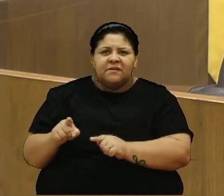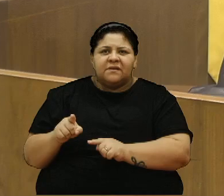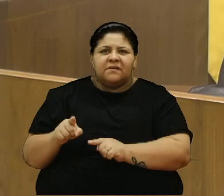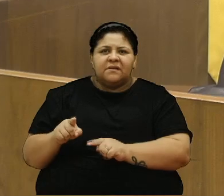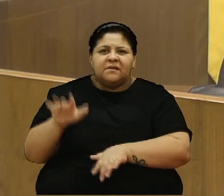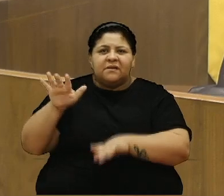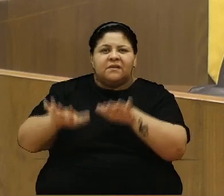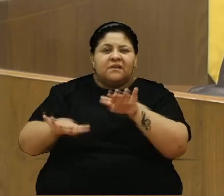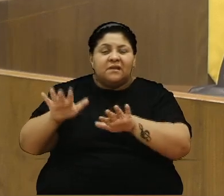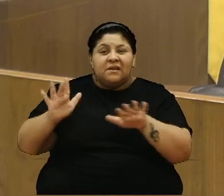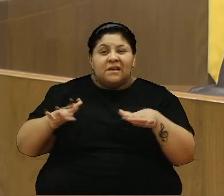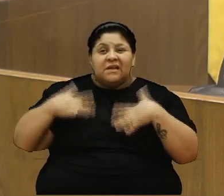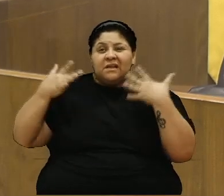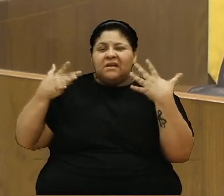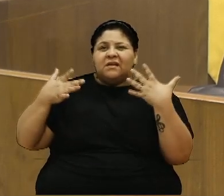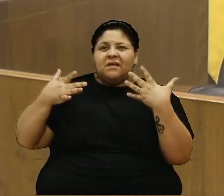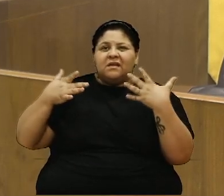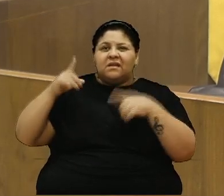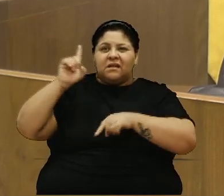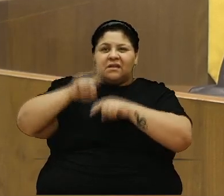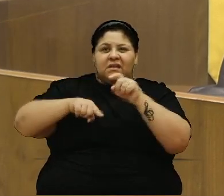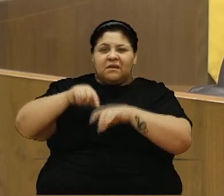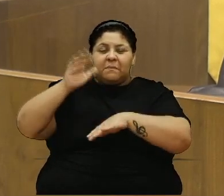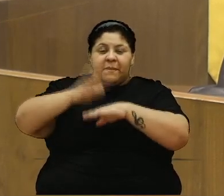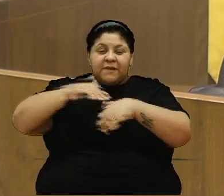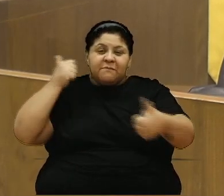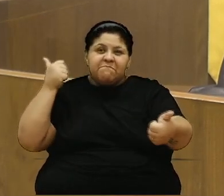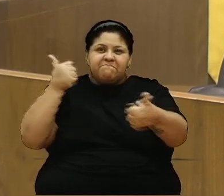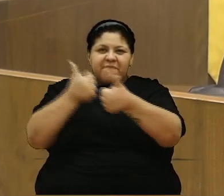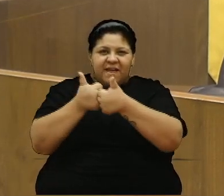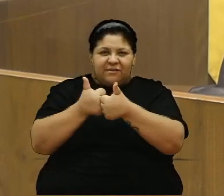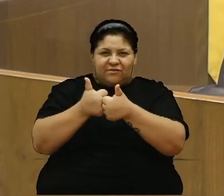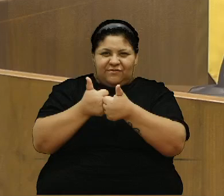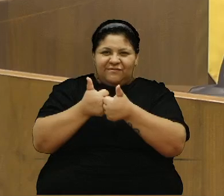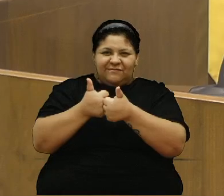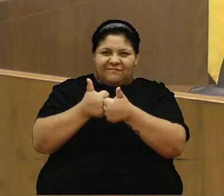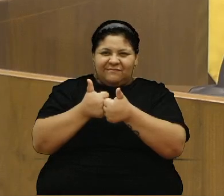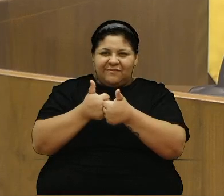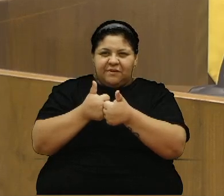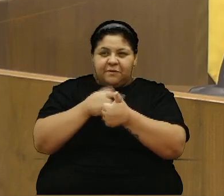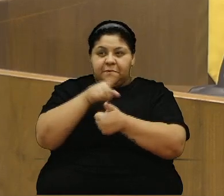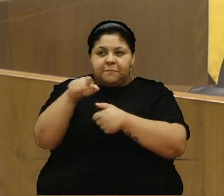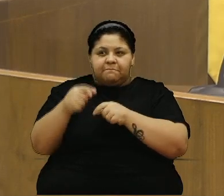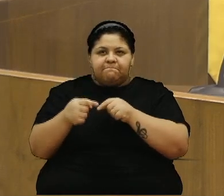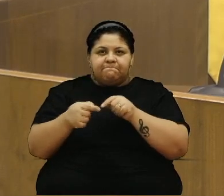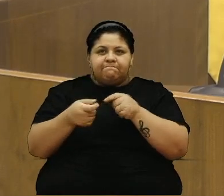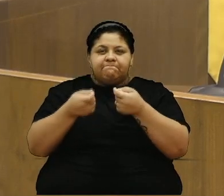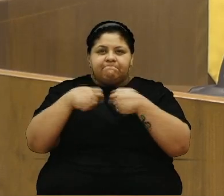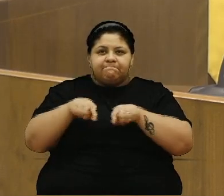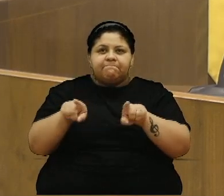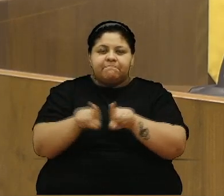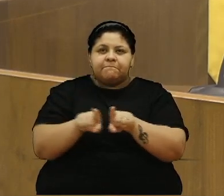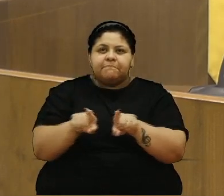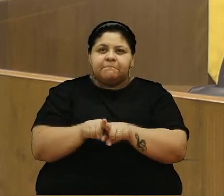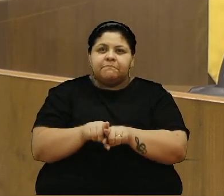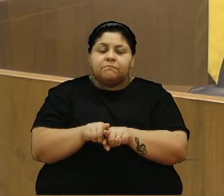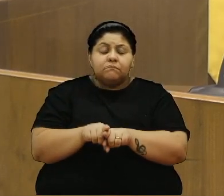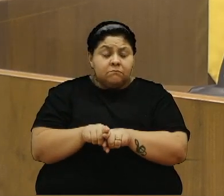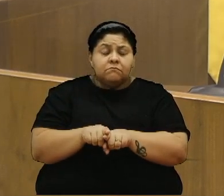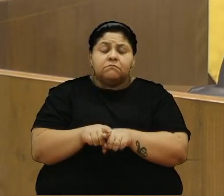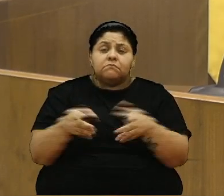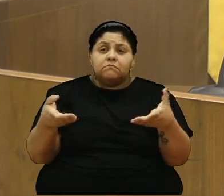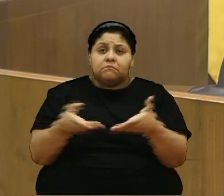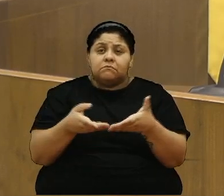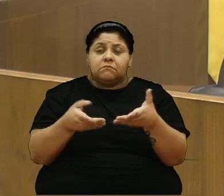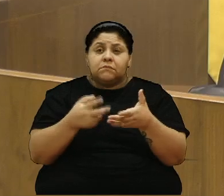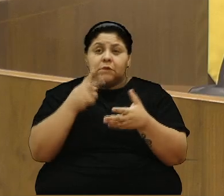às vezes o que choca é porque as coisas acontecem mais perto da gente do que a gente gostaria, inclusive. Então, em todos os lugares a gente vê